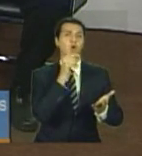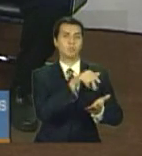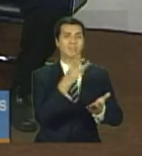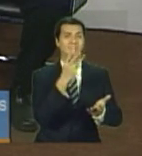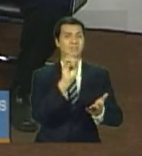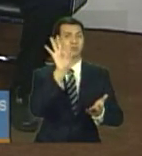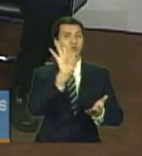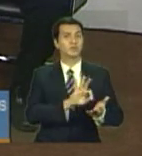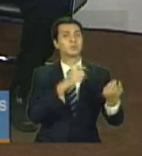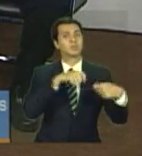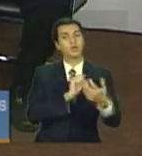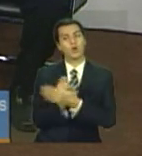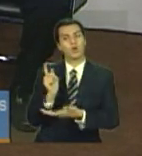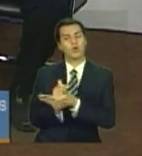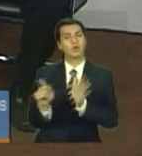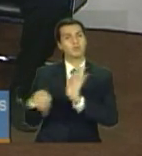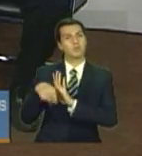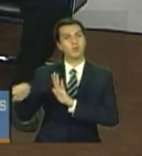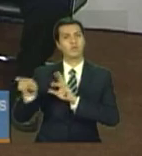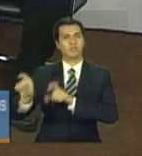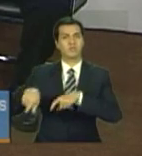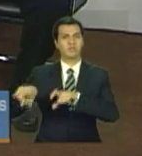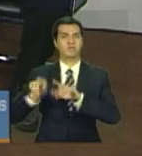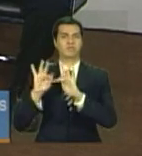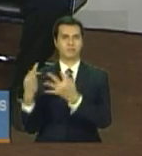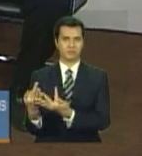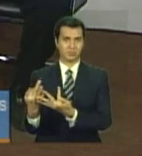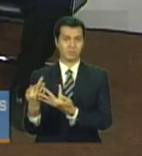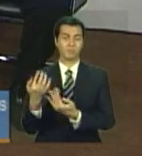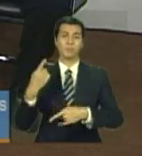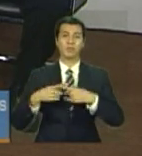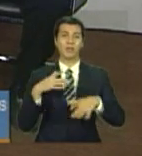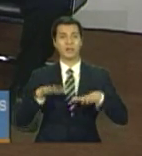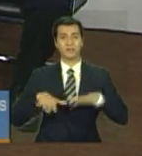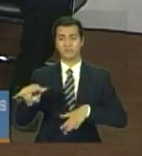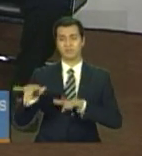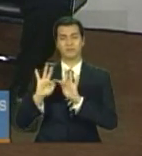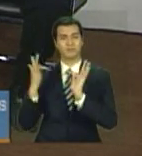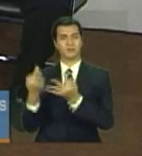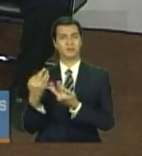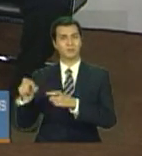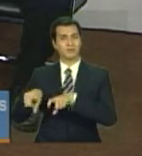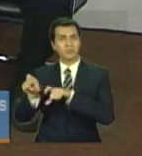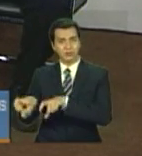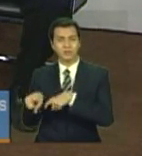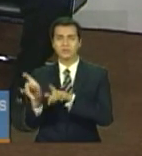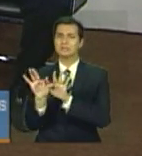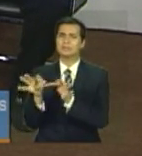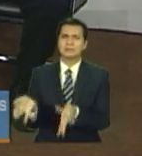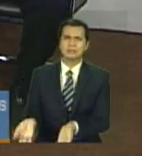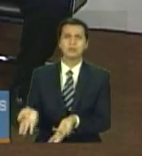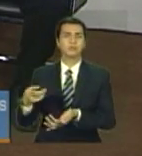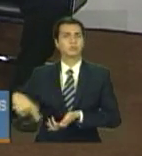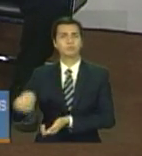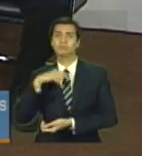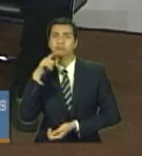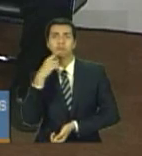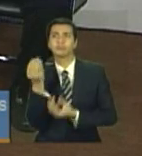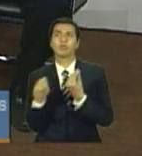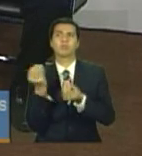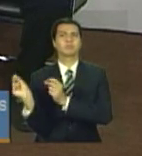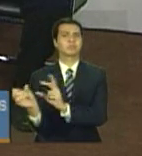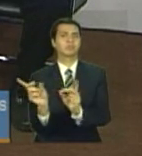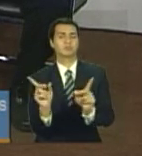agricultura familiar. Então, para apoiar esses agricultores, que muitas vezes não têm um local, né, para disponibilizar esses alimentos, para que a